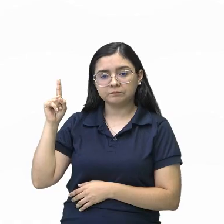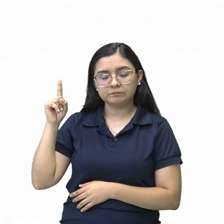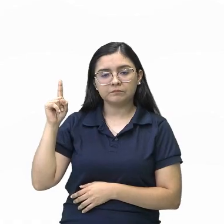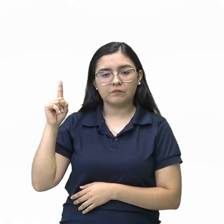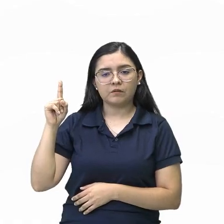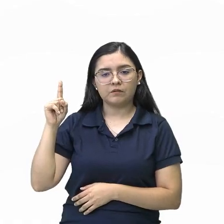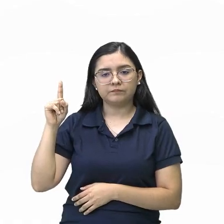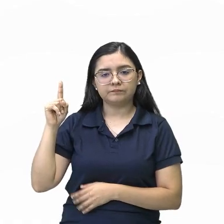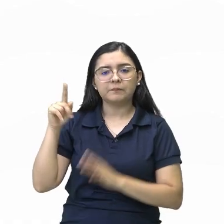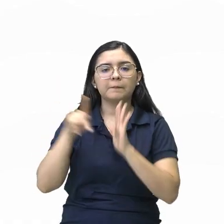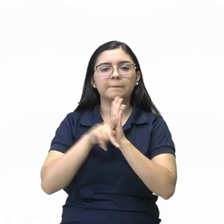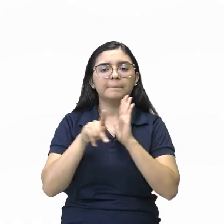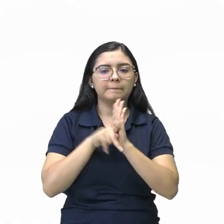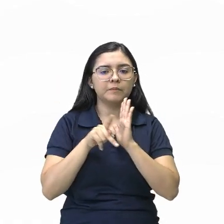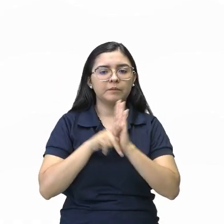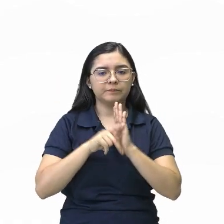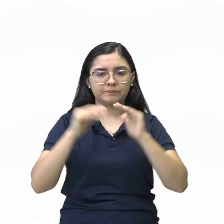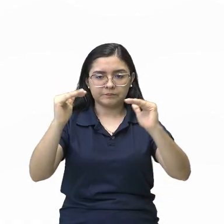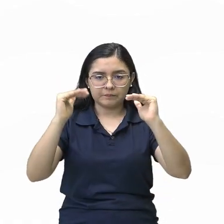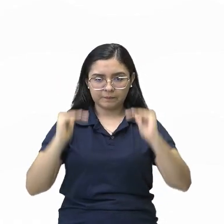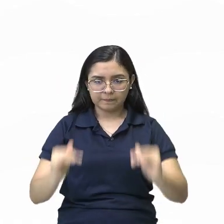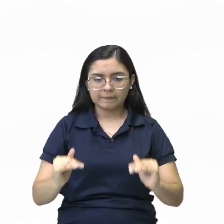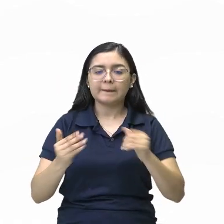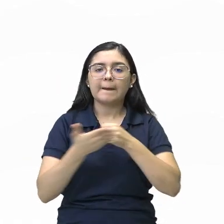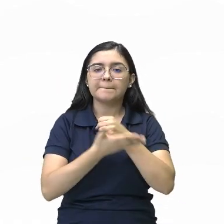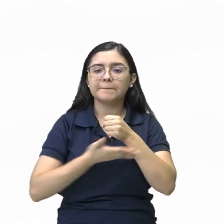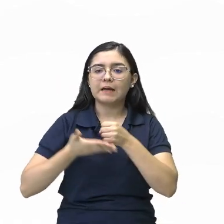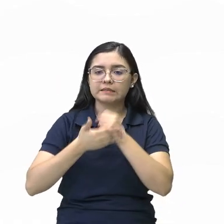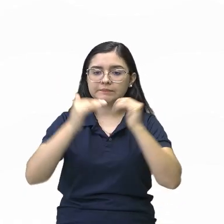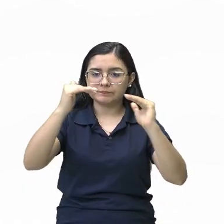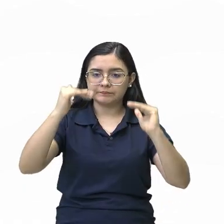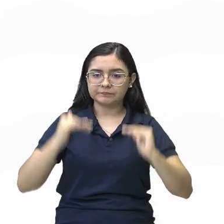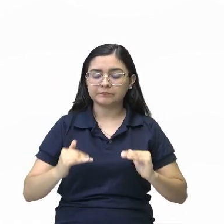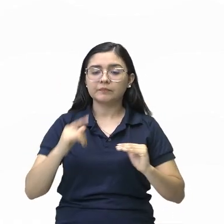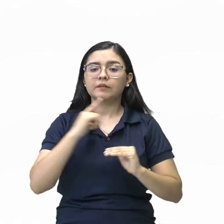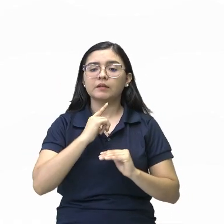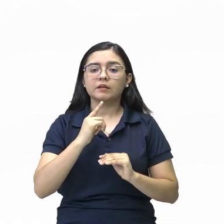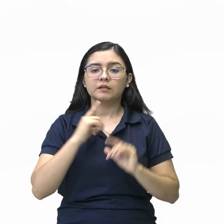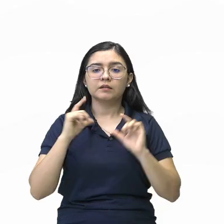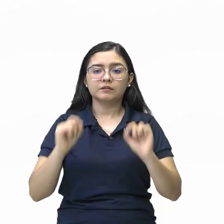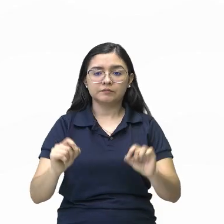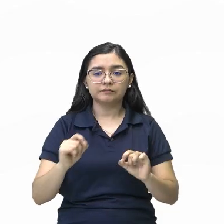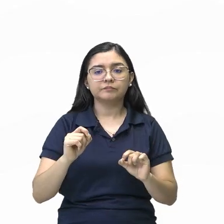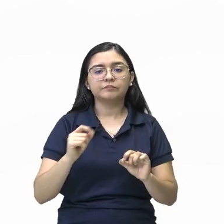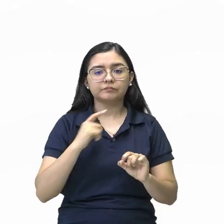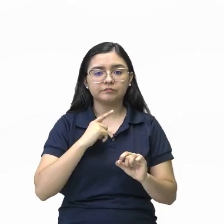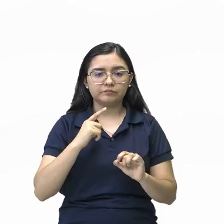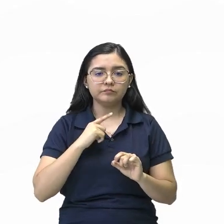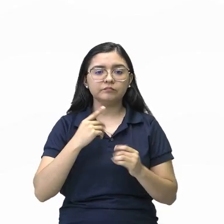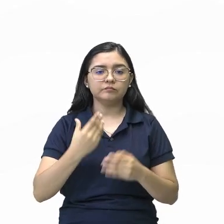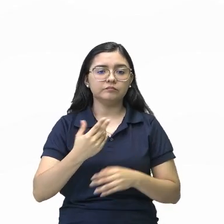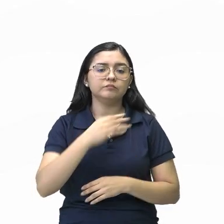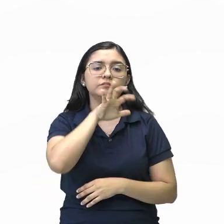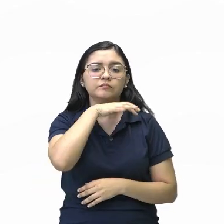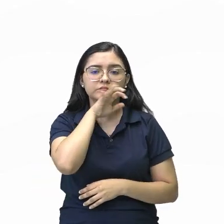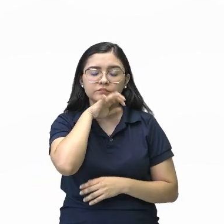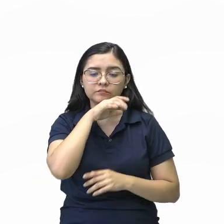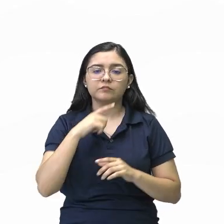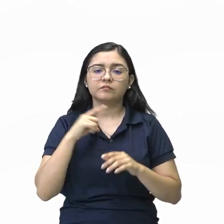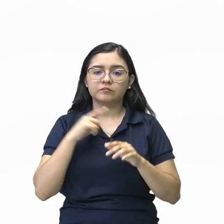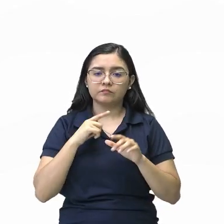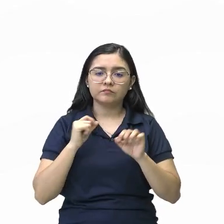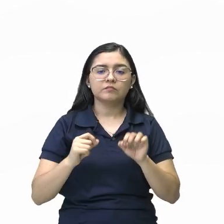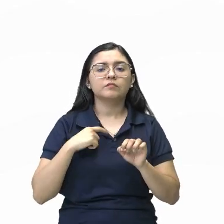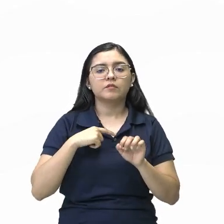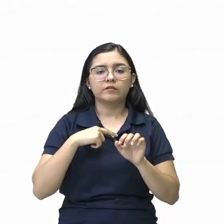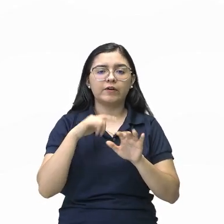parte de baixo, né, da sua base, onde geralmente nós temos um ancestral comum que vai dar origem a todas essas espécies